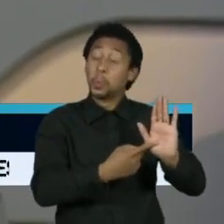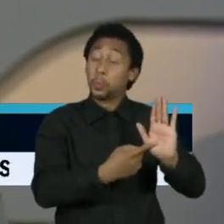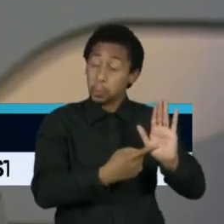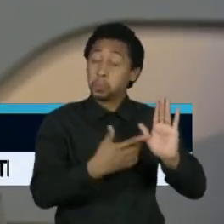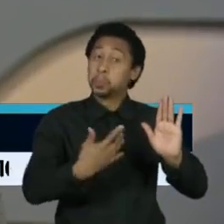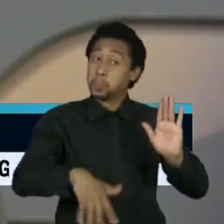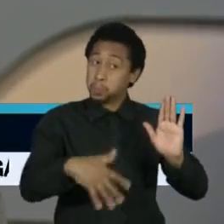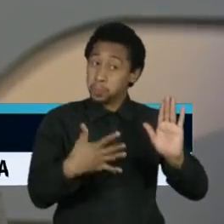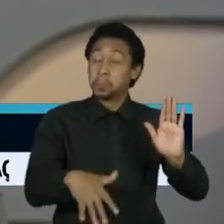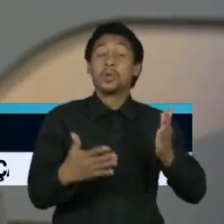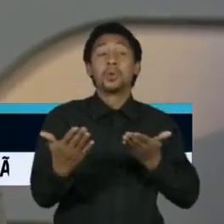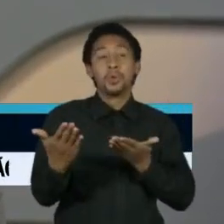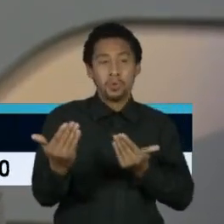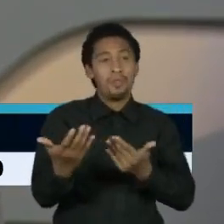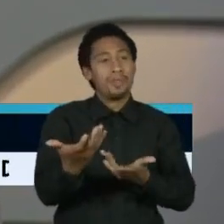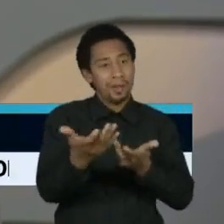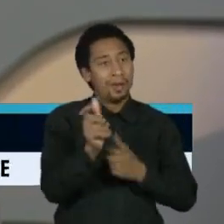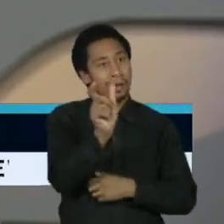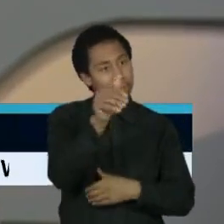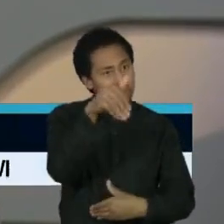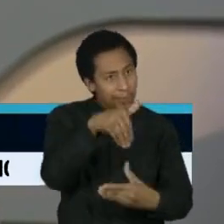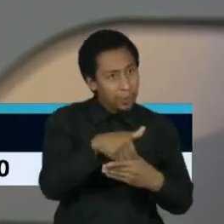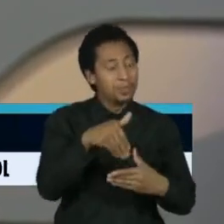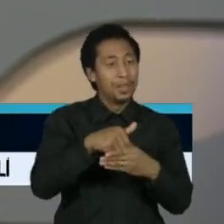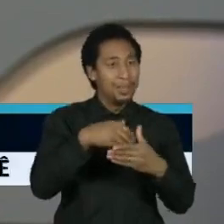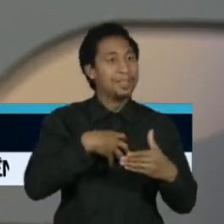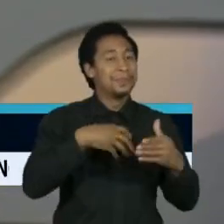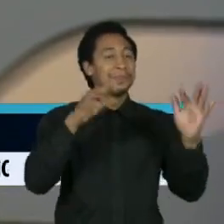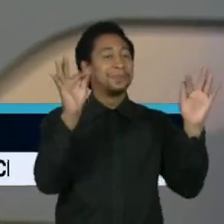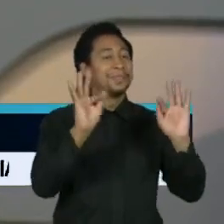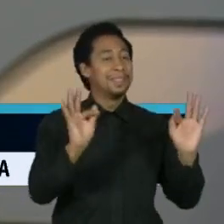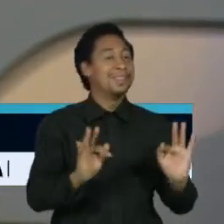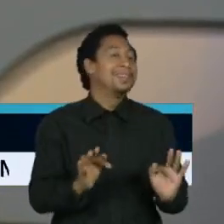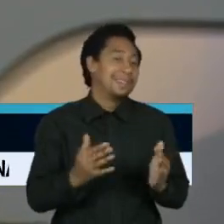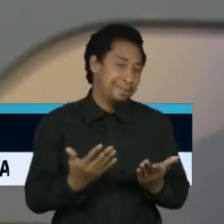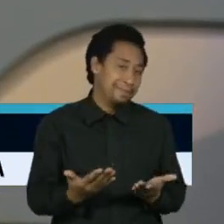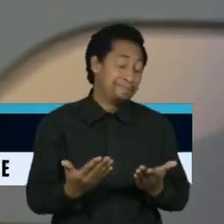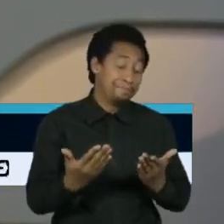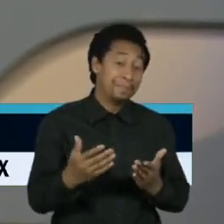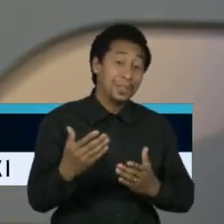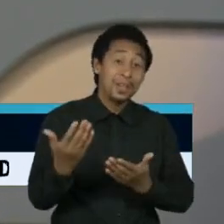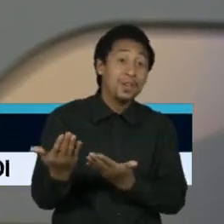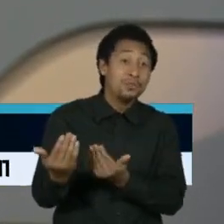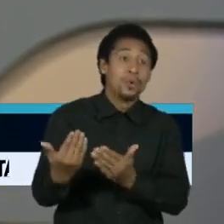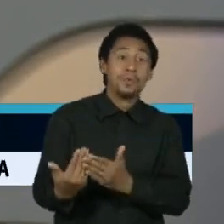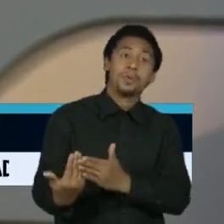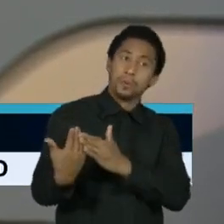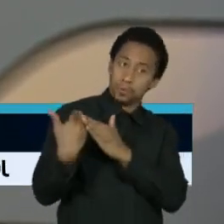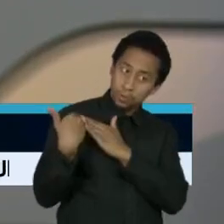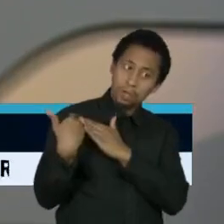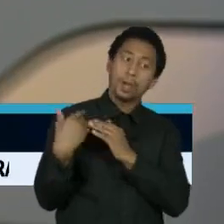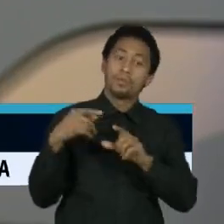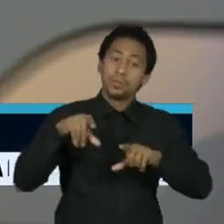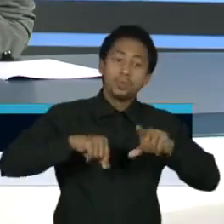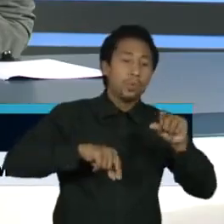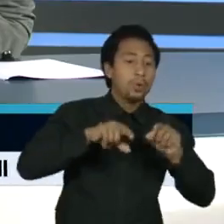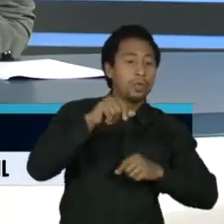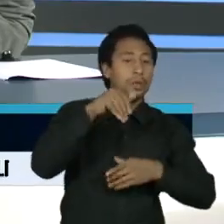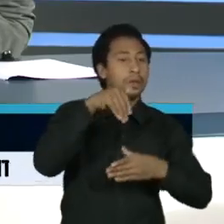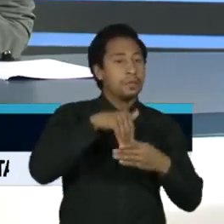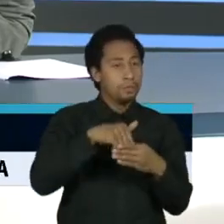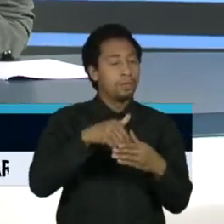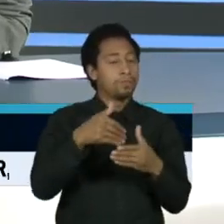tirar título de eleitor porque é sobre eles que vai vão recair os enganos equívocos dessa